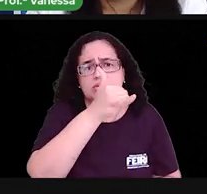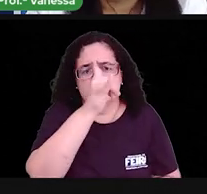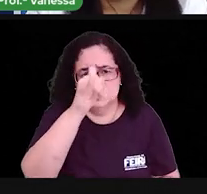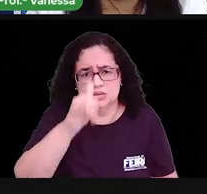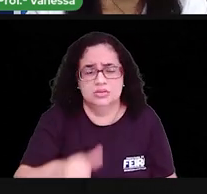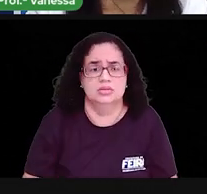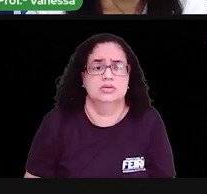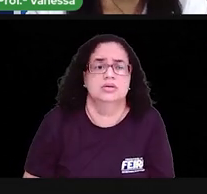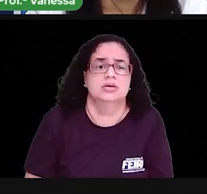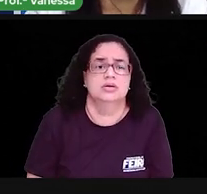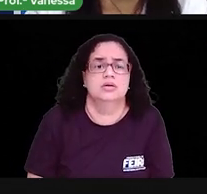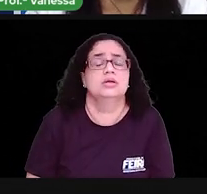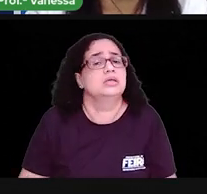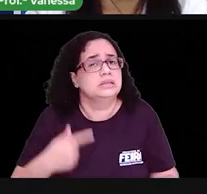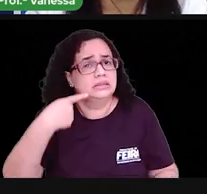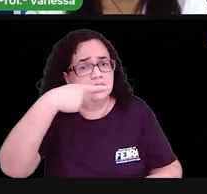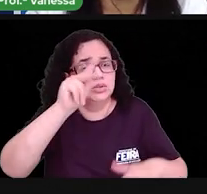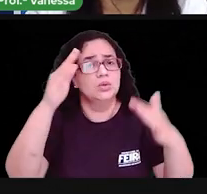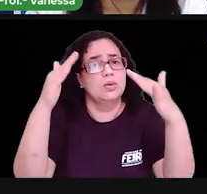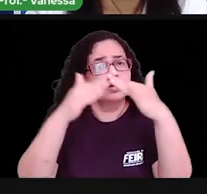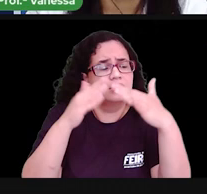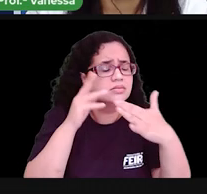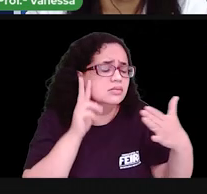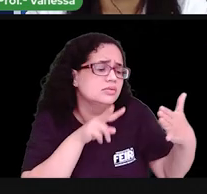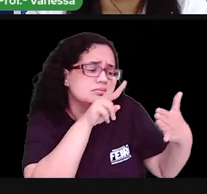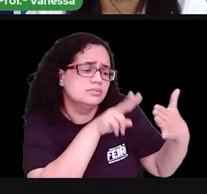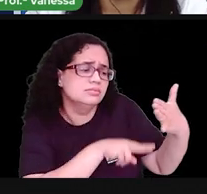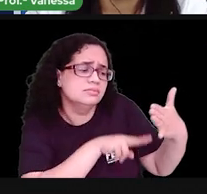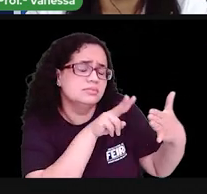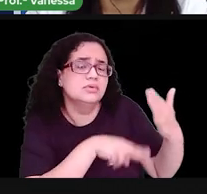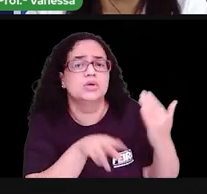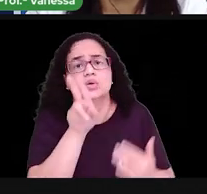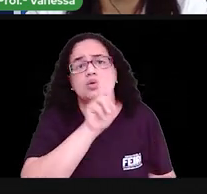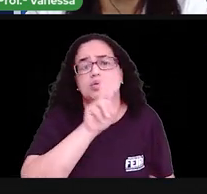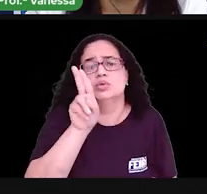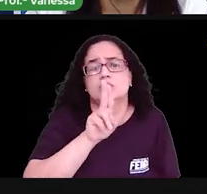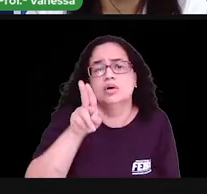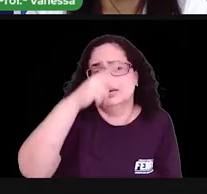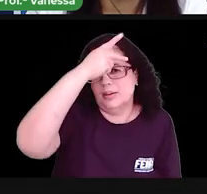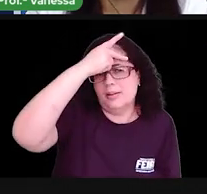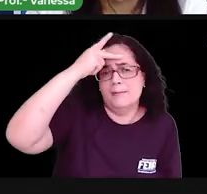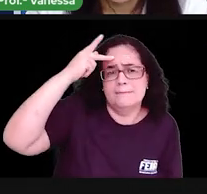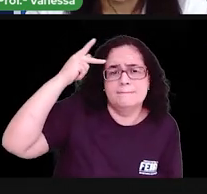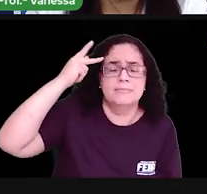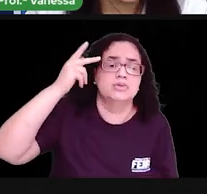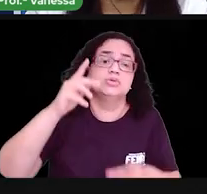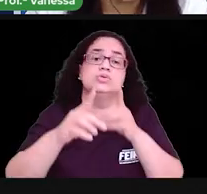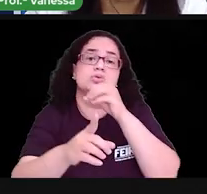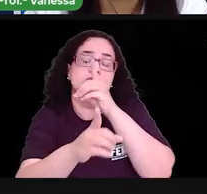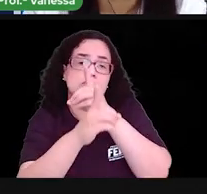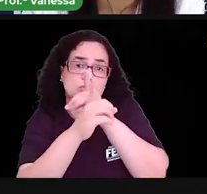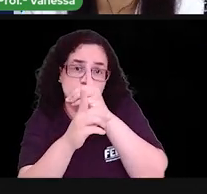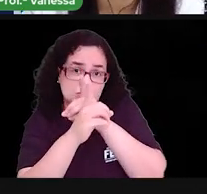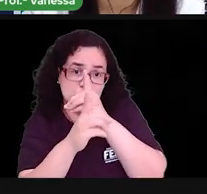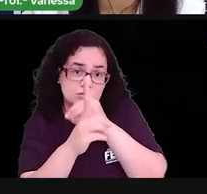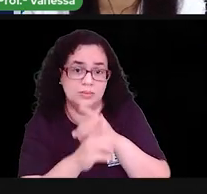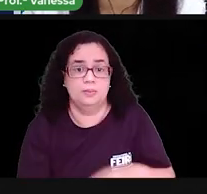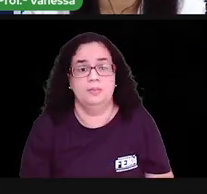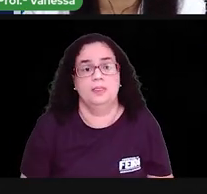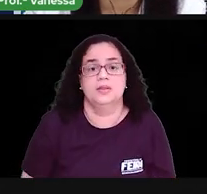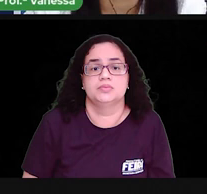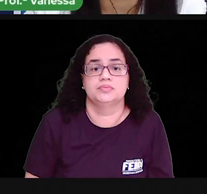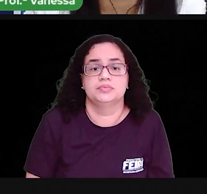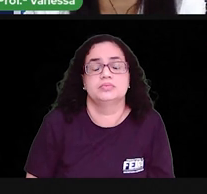energia e de sua casa aí tem que observar os dados que a pro mostrou tente encontrar o gráfico